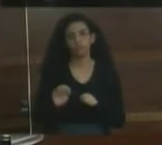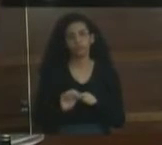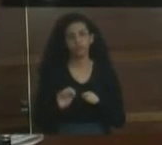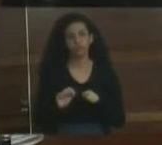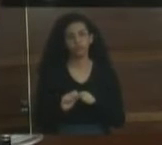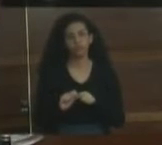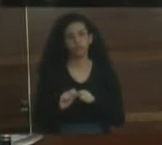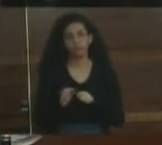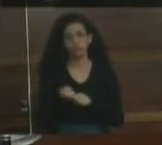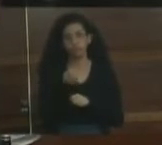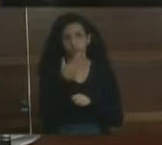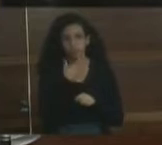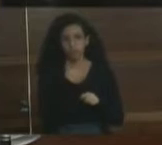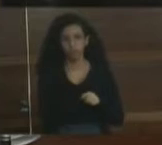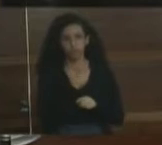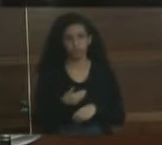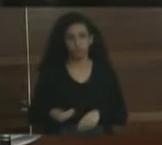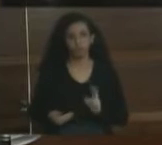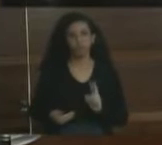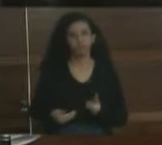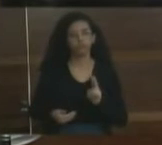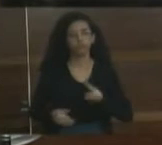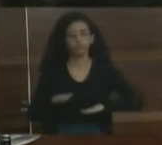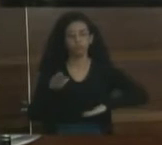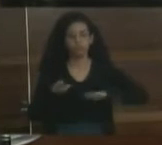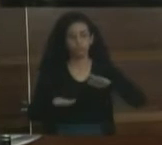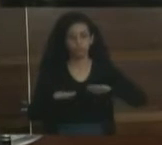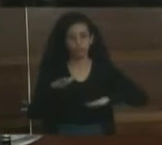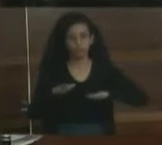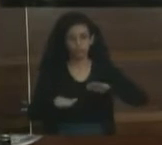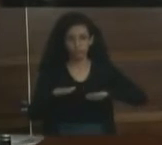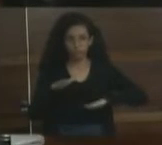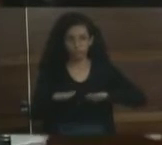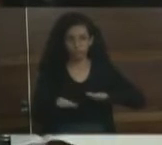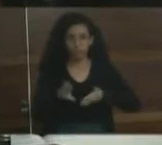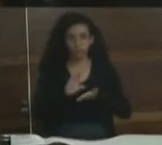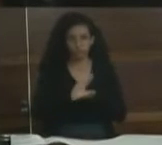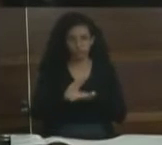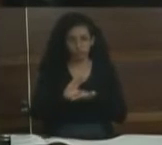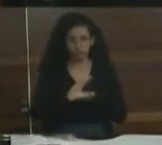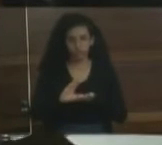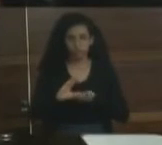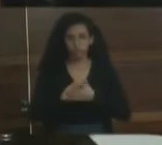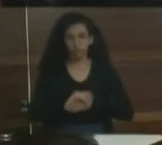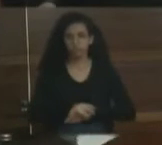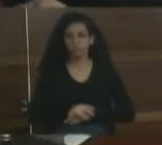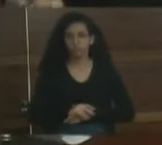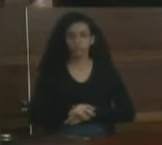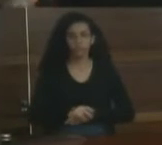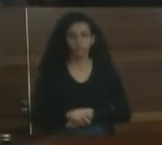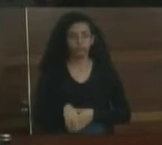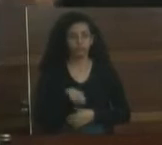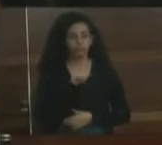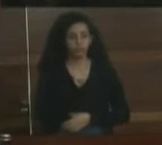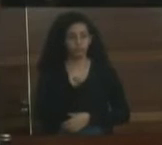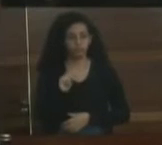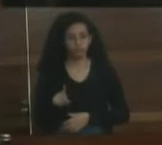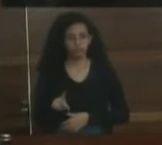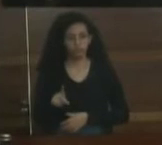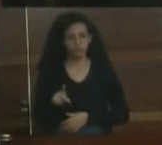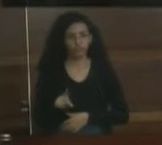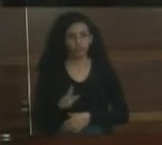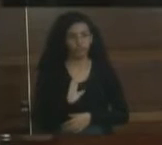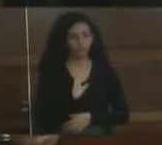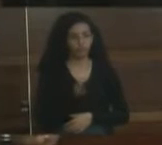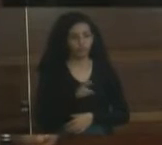da gestão municipal buscando sempre o equilíbrio das contas públicas do município da saúde essa porque já está